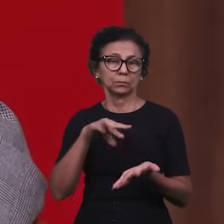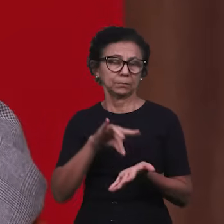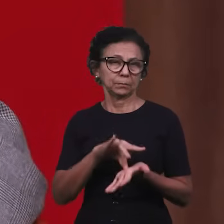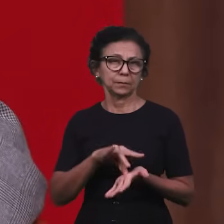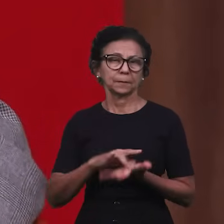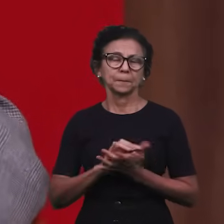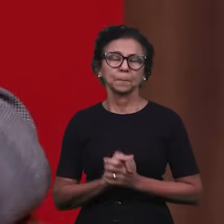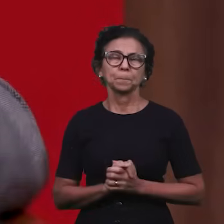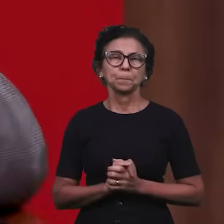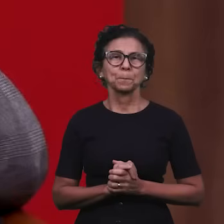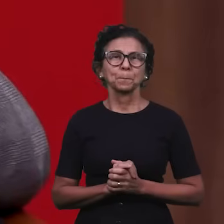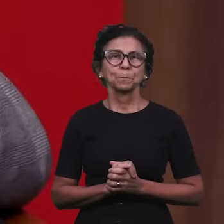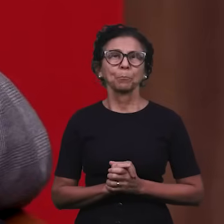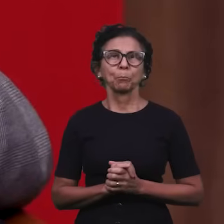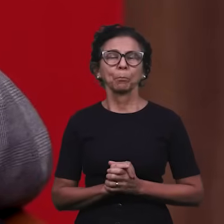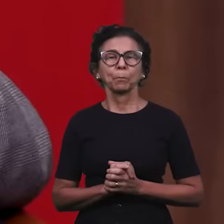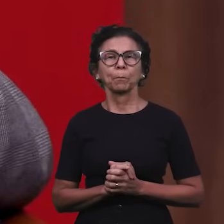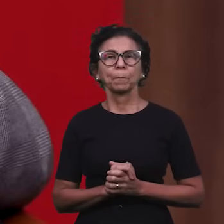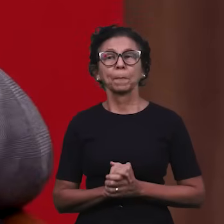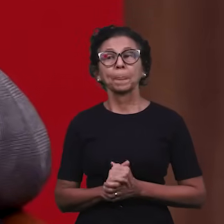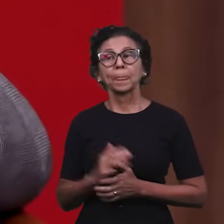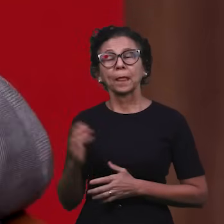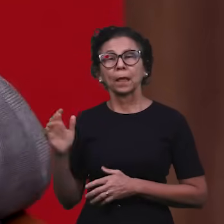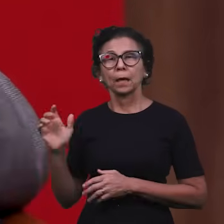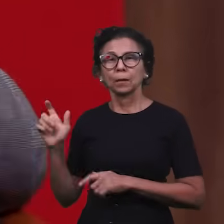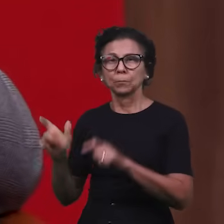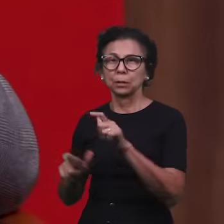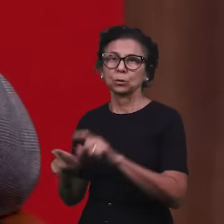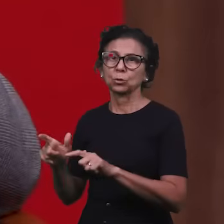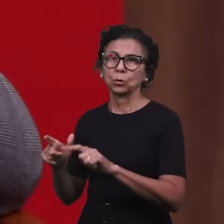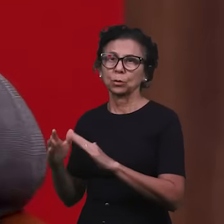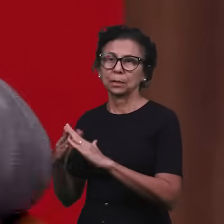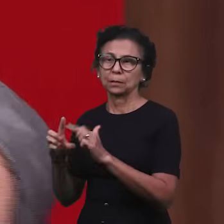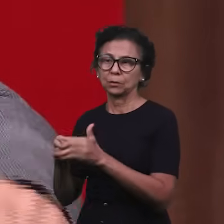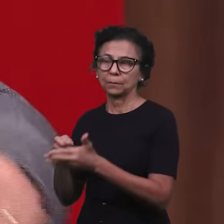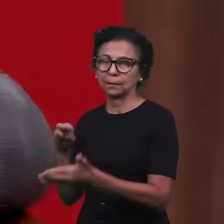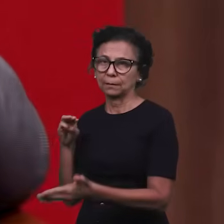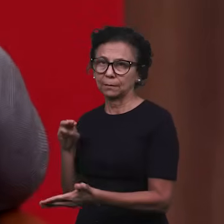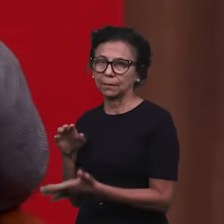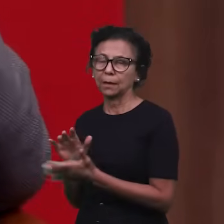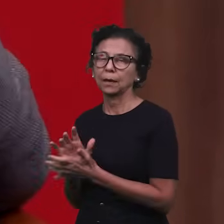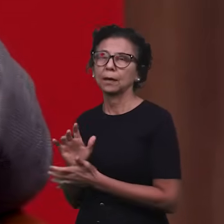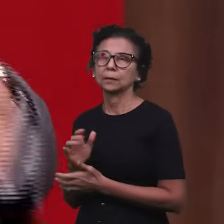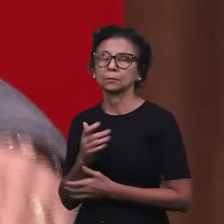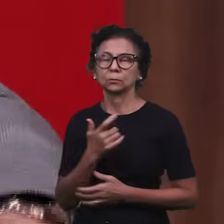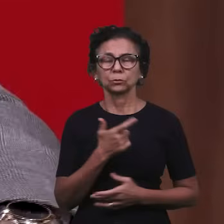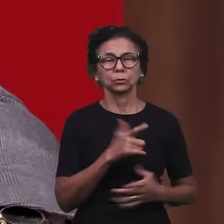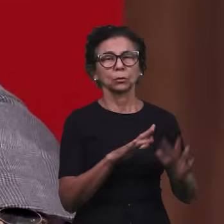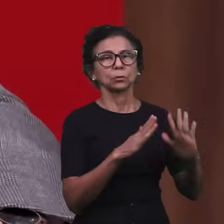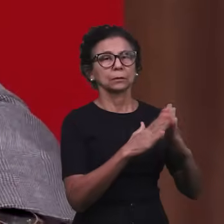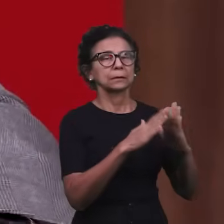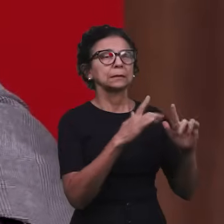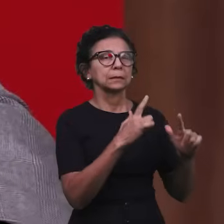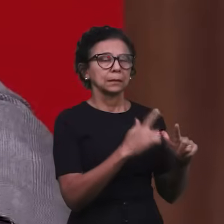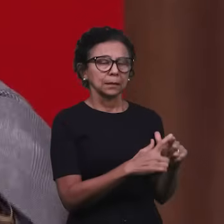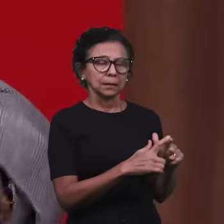A todos, irmãos da Igreja Cristã Maranata, irmãos de outras igrejas, nós temos recebido